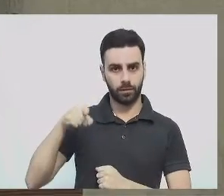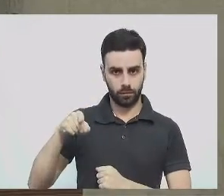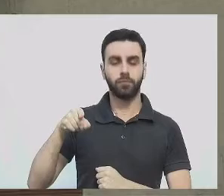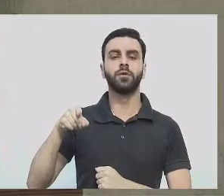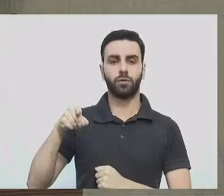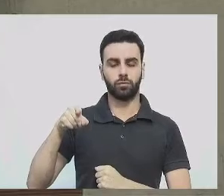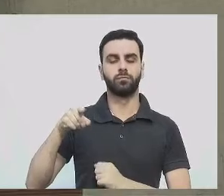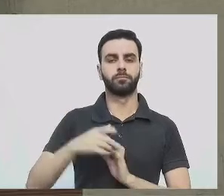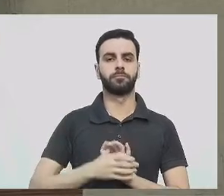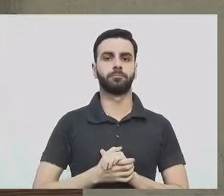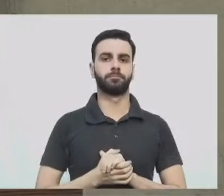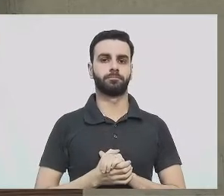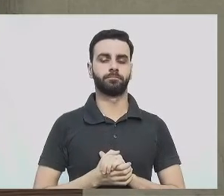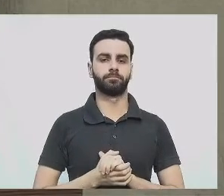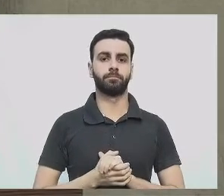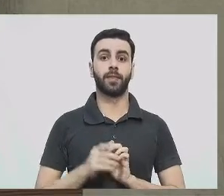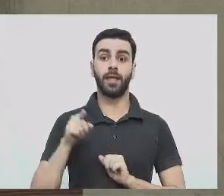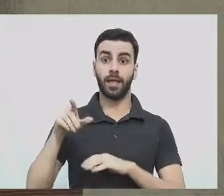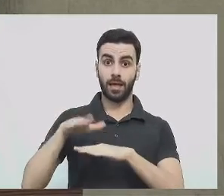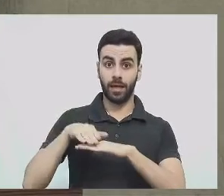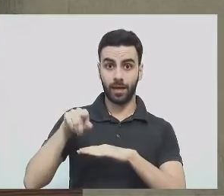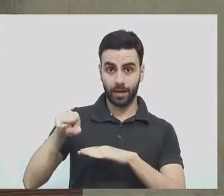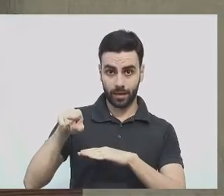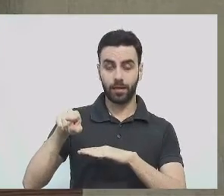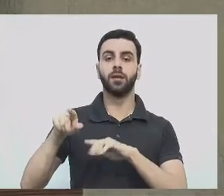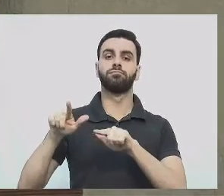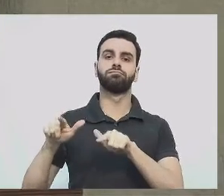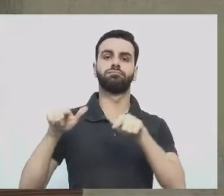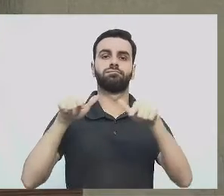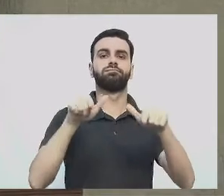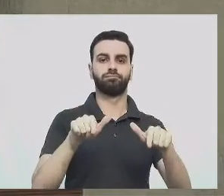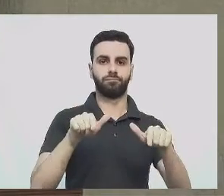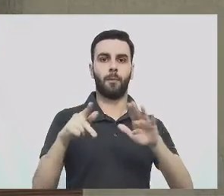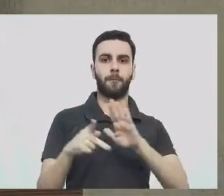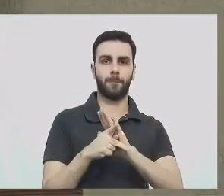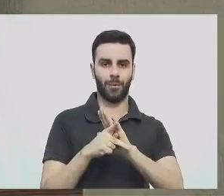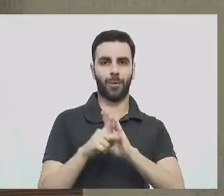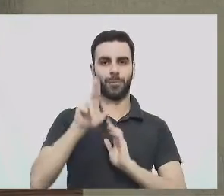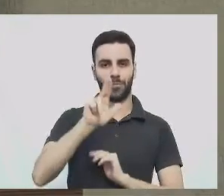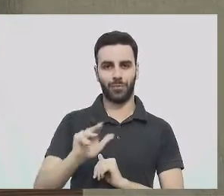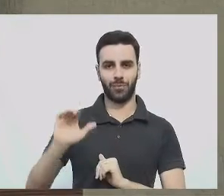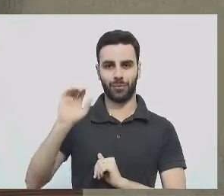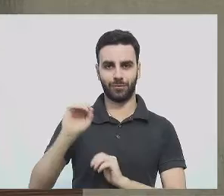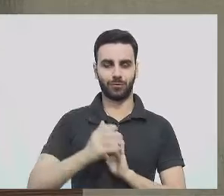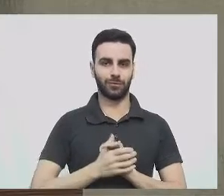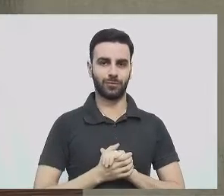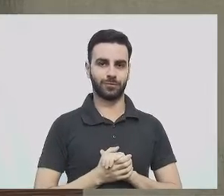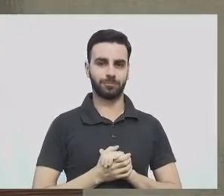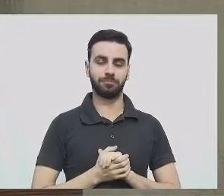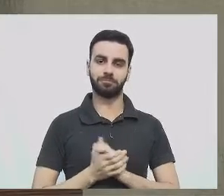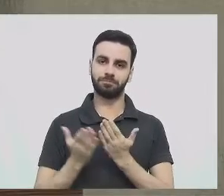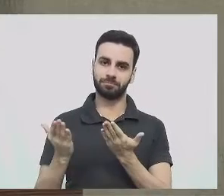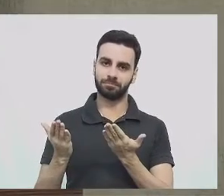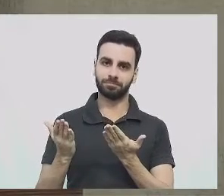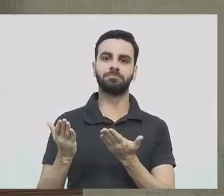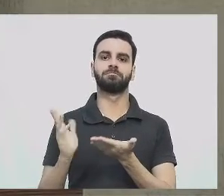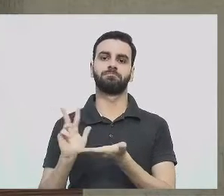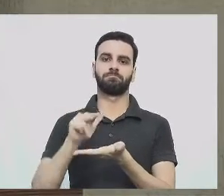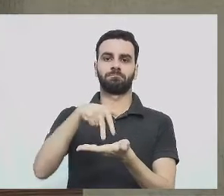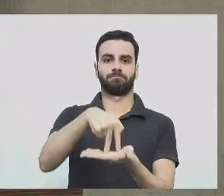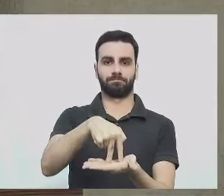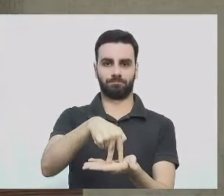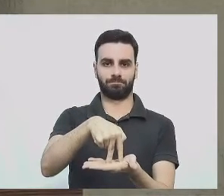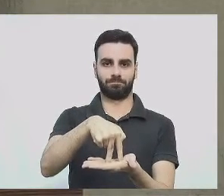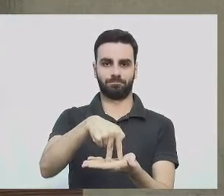do requerimento para que proceda à entrega da placa de homenagem. Convidamos o vereador a se